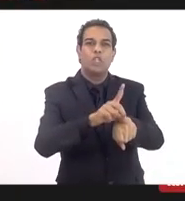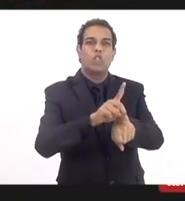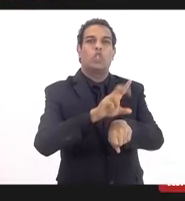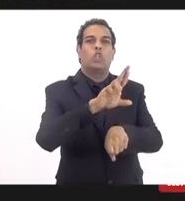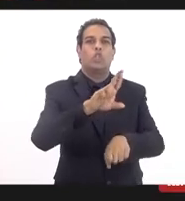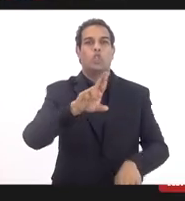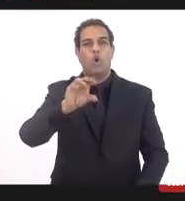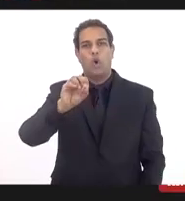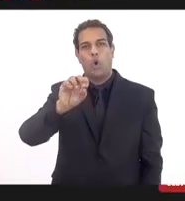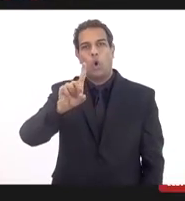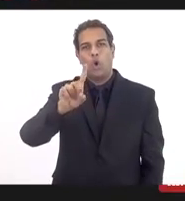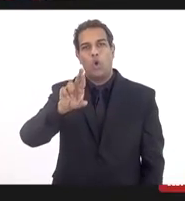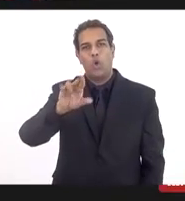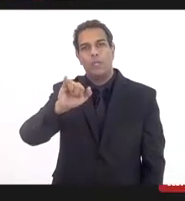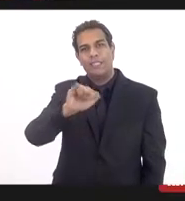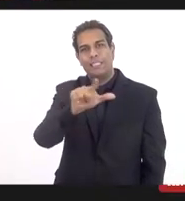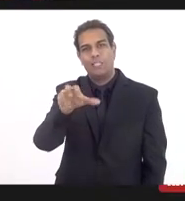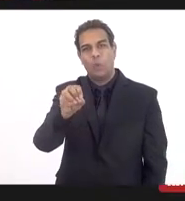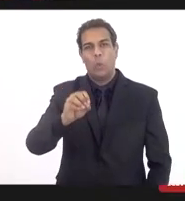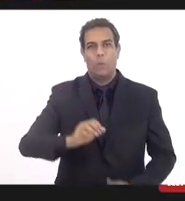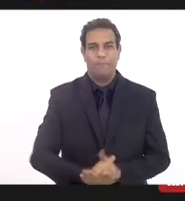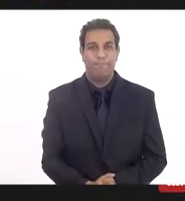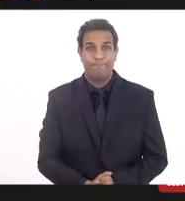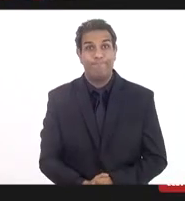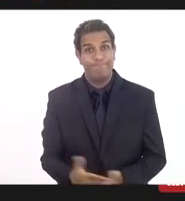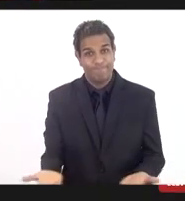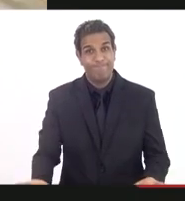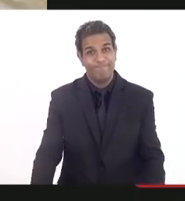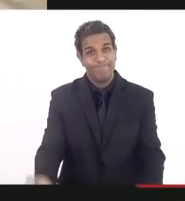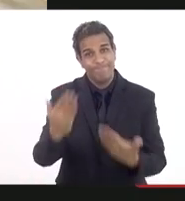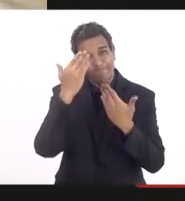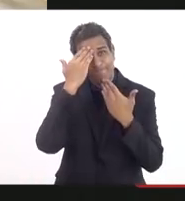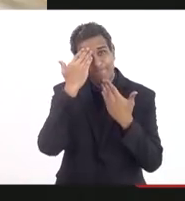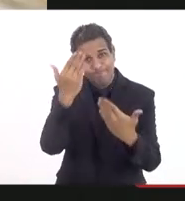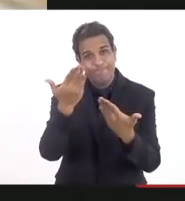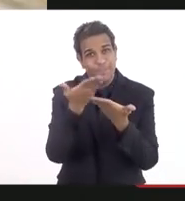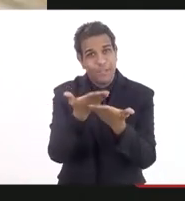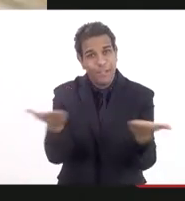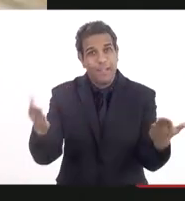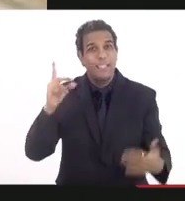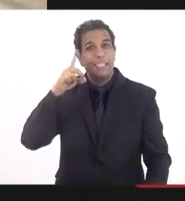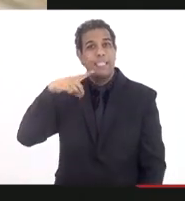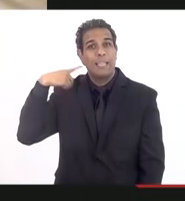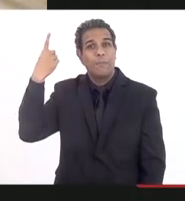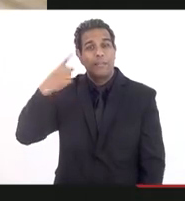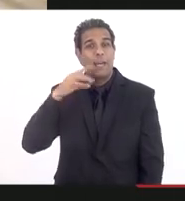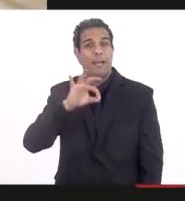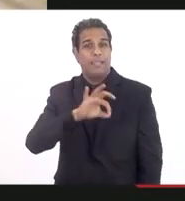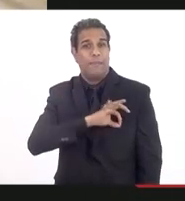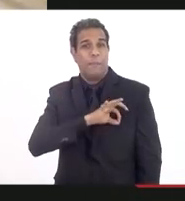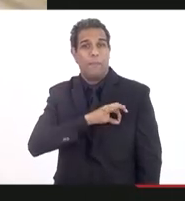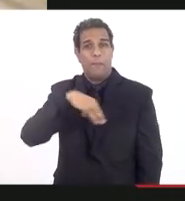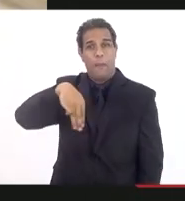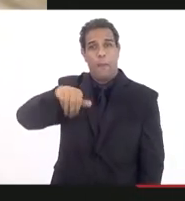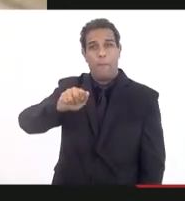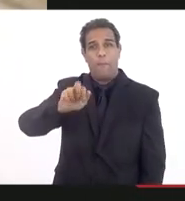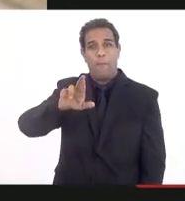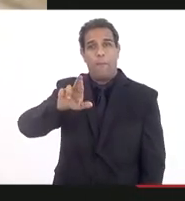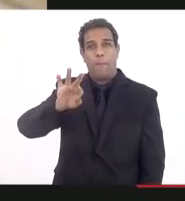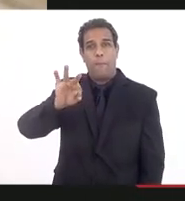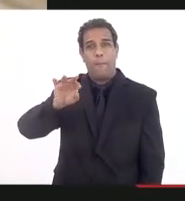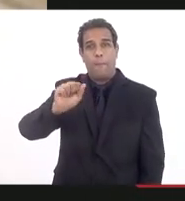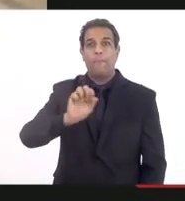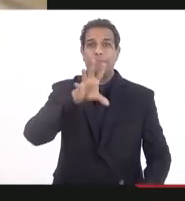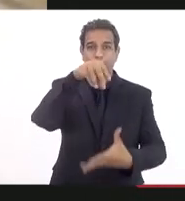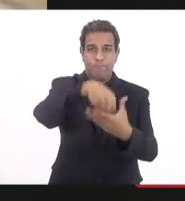Uma alegria tê-lo conosco. Obrigado, deputada. Assim, um prazer estar aqui com vocês. Eu sou servidor